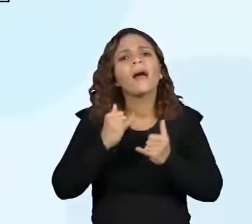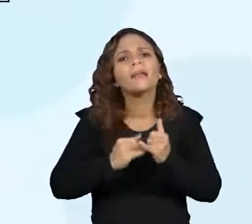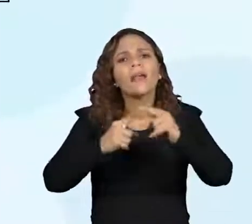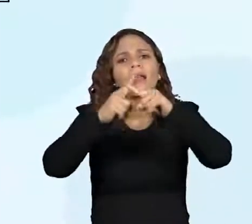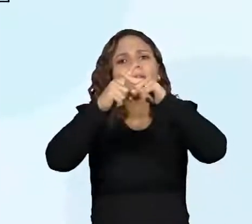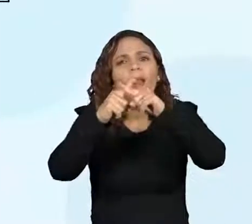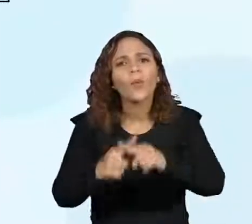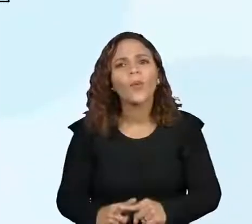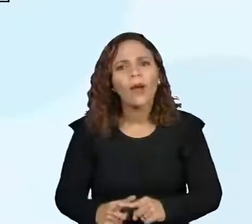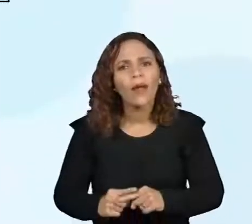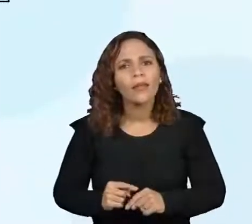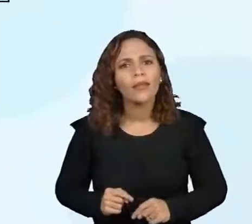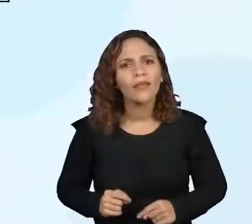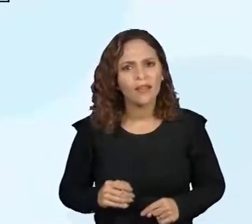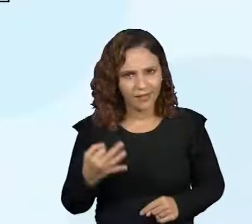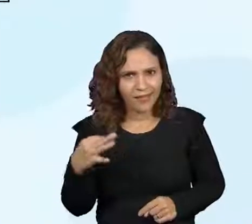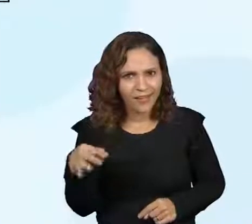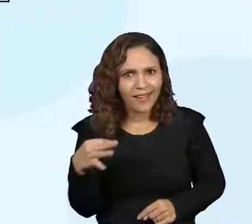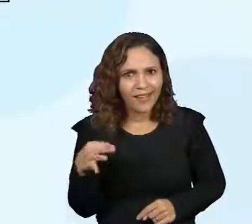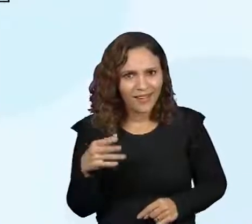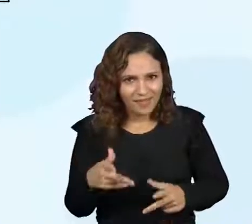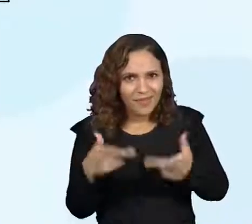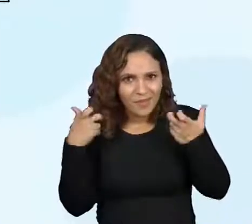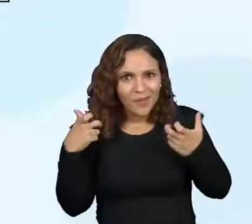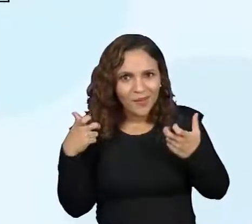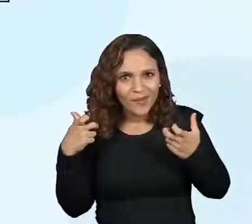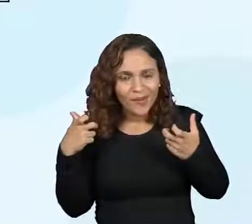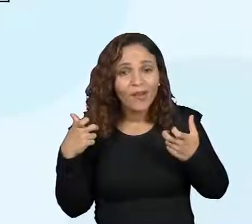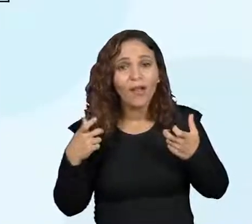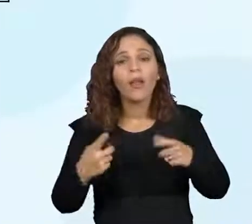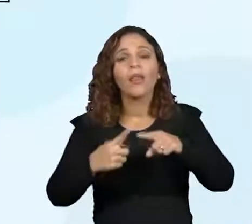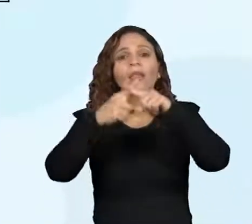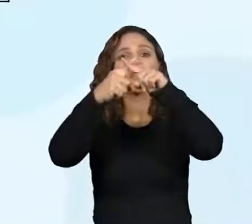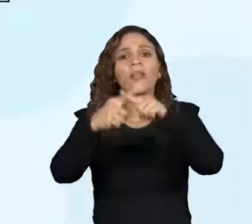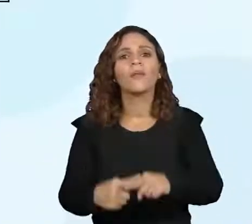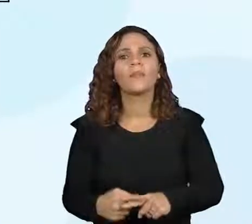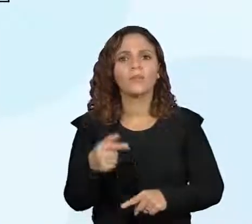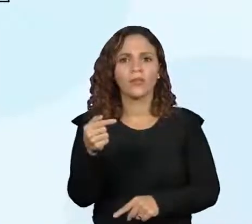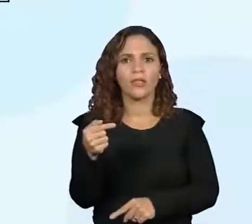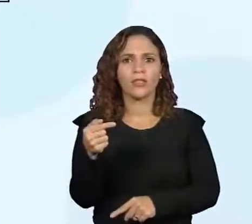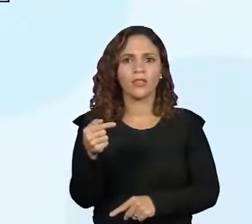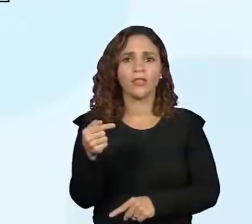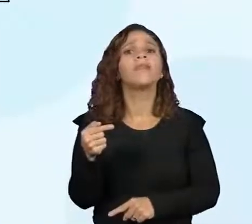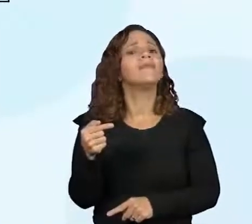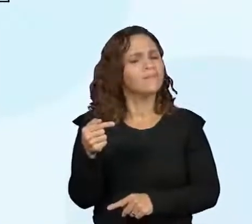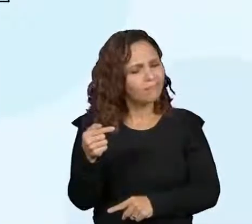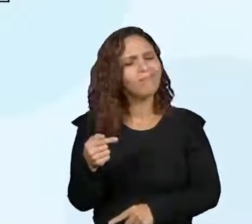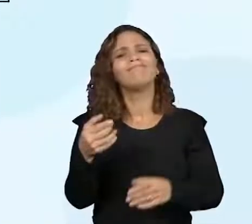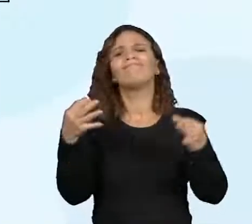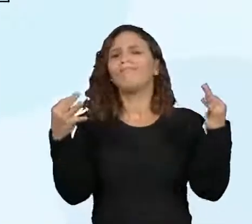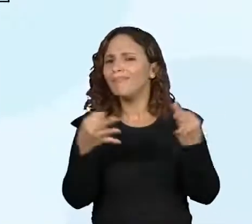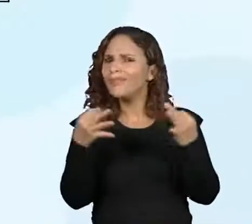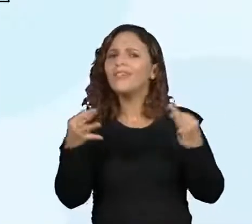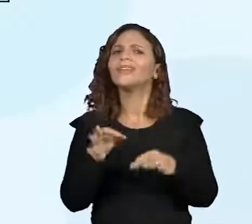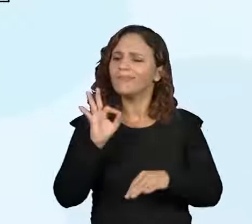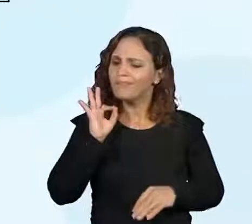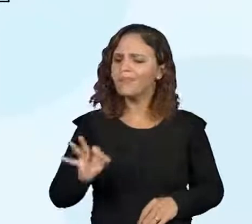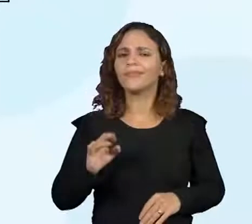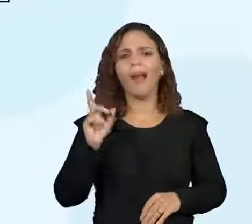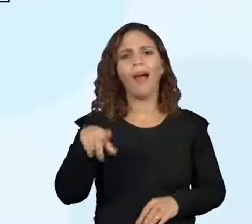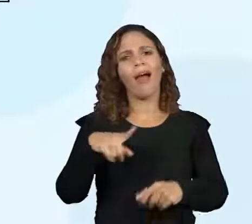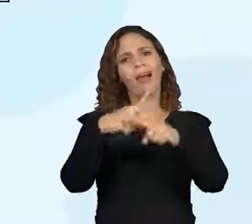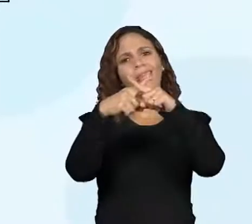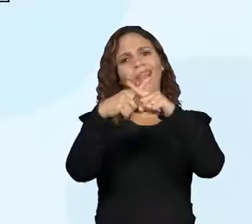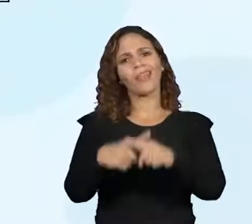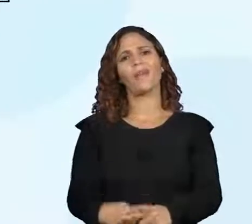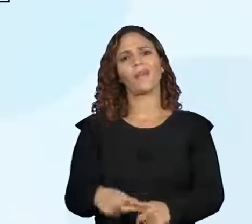é? Parecem o resultado da tabuada do 7. Parecem não, são iguaizinhos os resultados